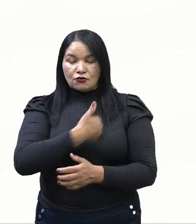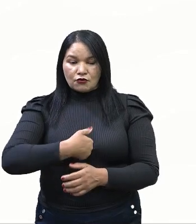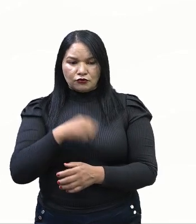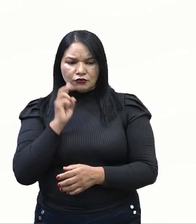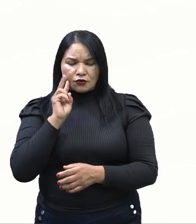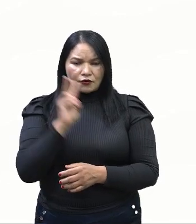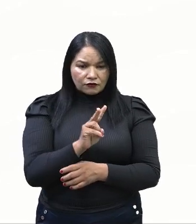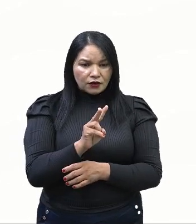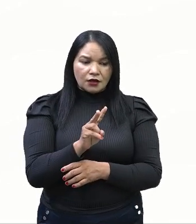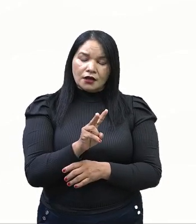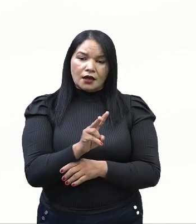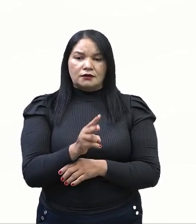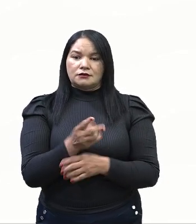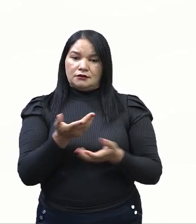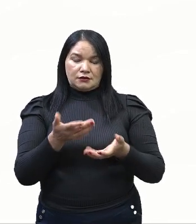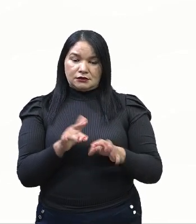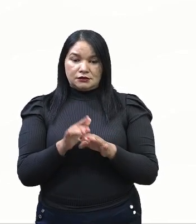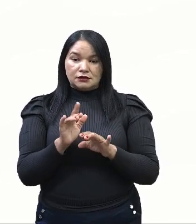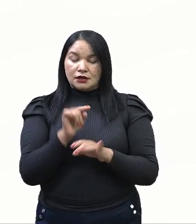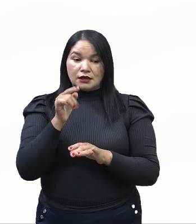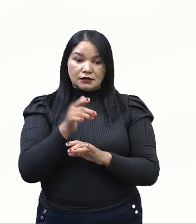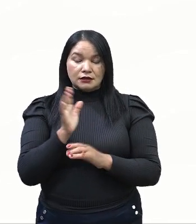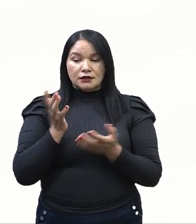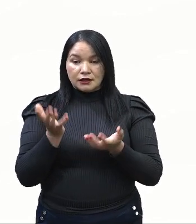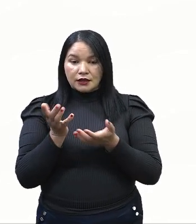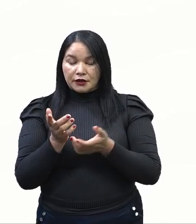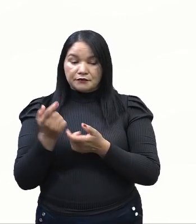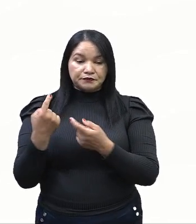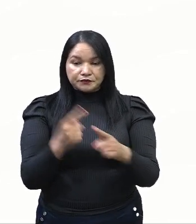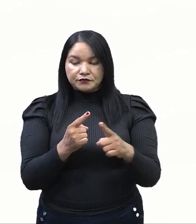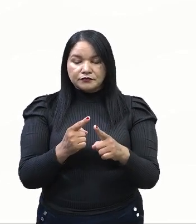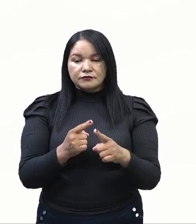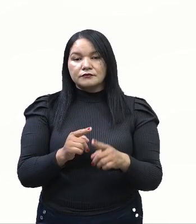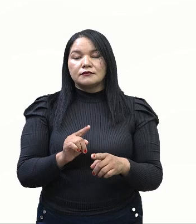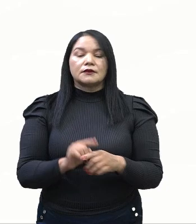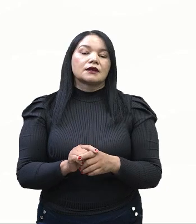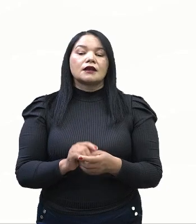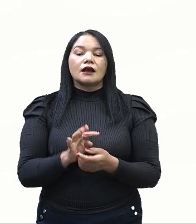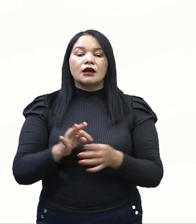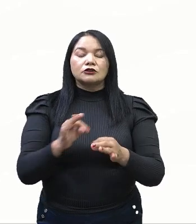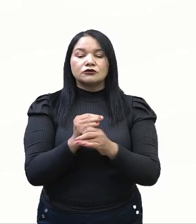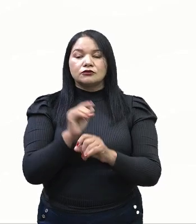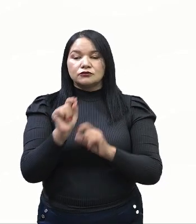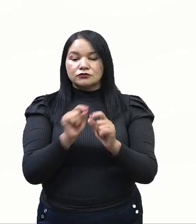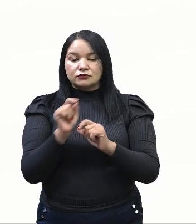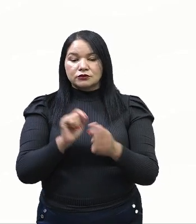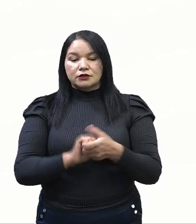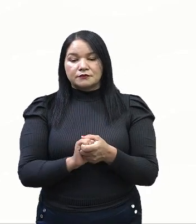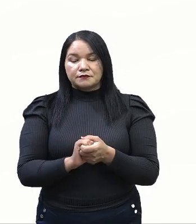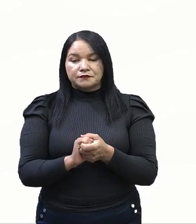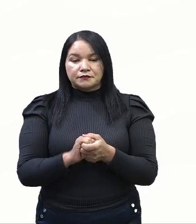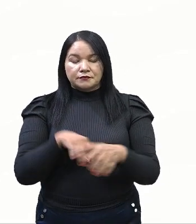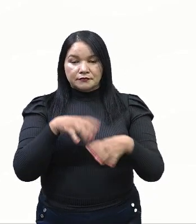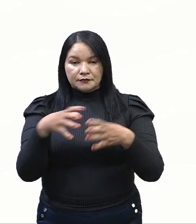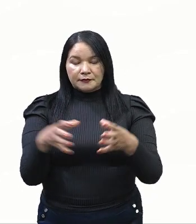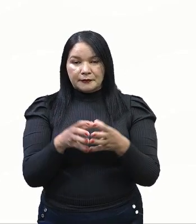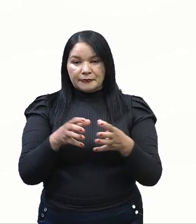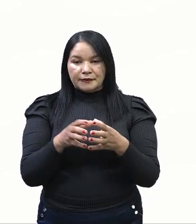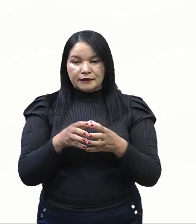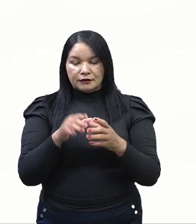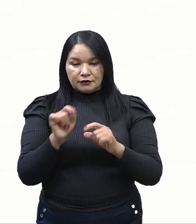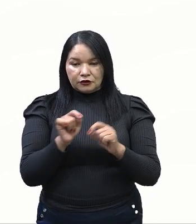bons olhos e vai atacar. Ao todo, serão 7 empreitadas contra